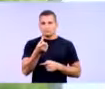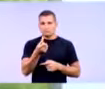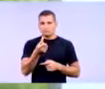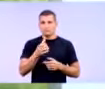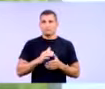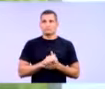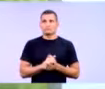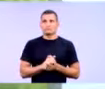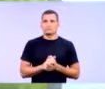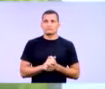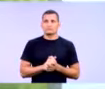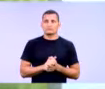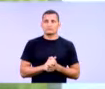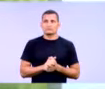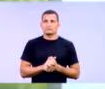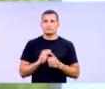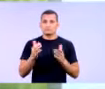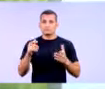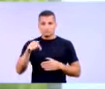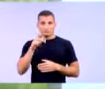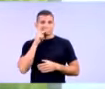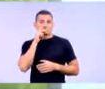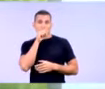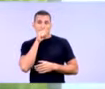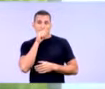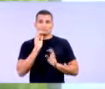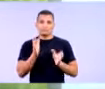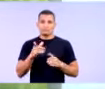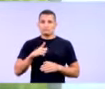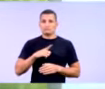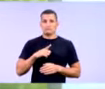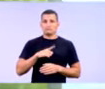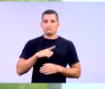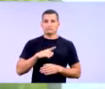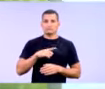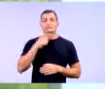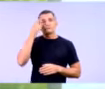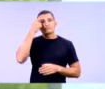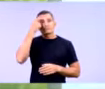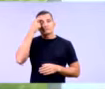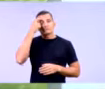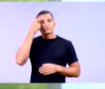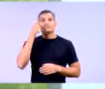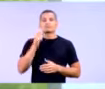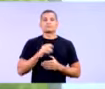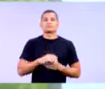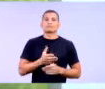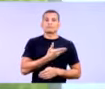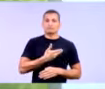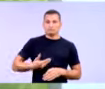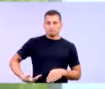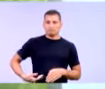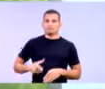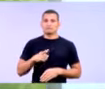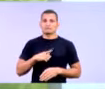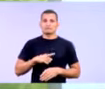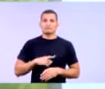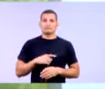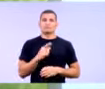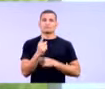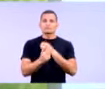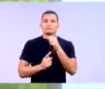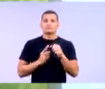né, em Porto Velho, nós já temos ciência daqueles órgãos públicos que uma vez por ano faz aí